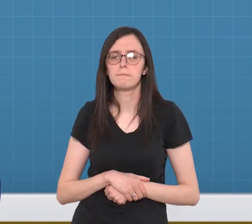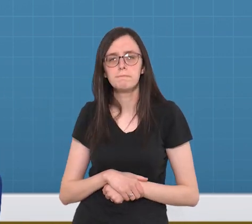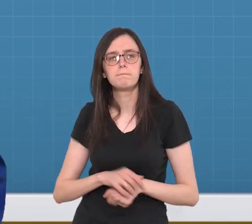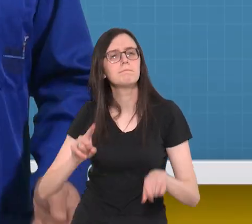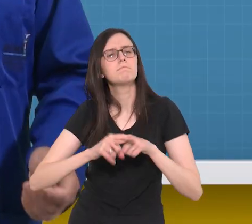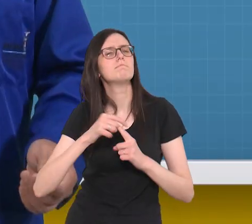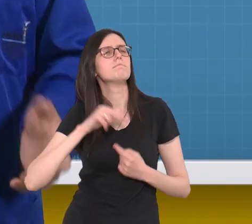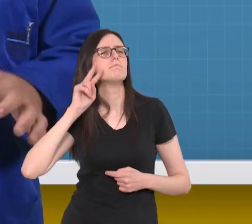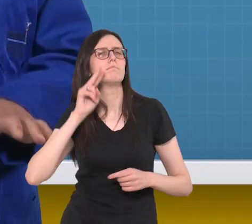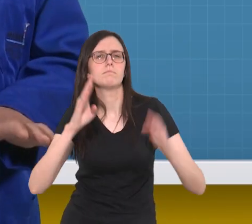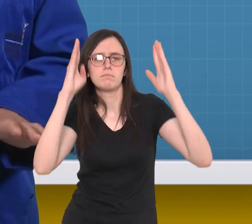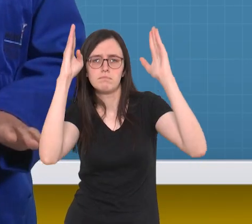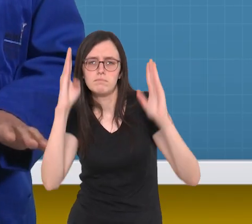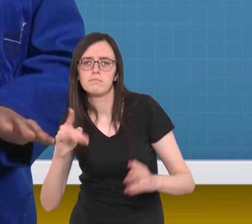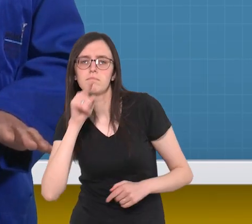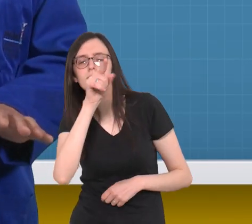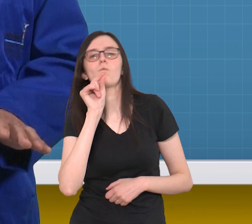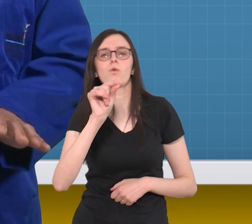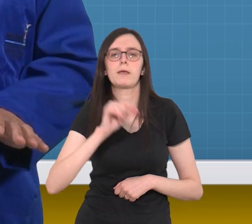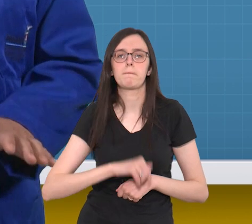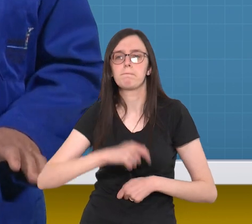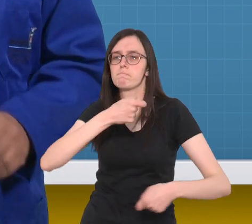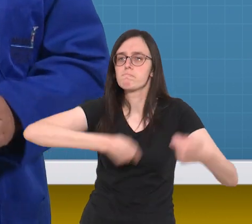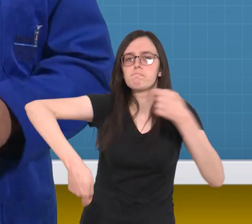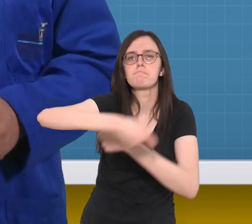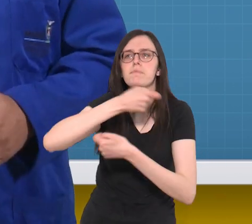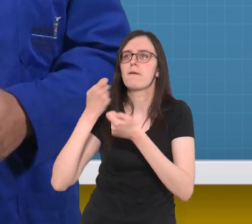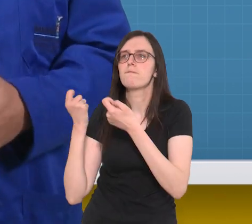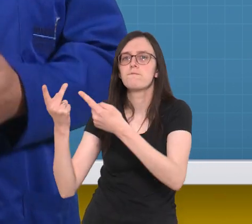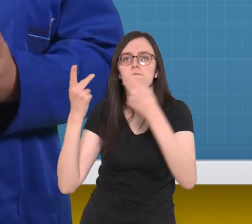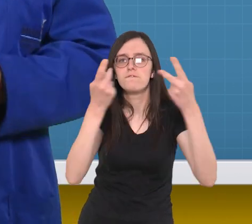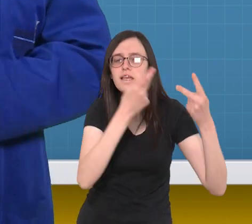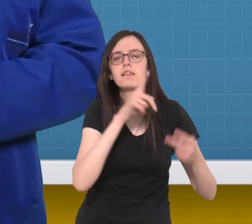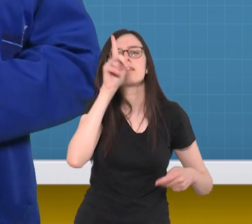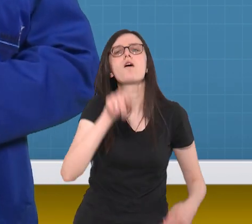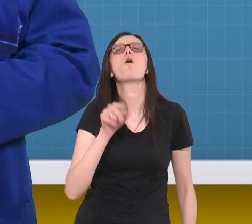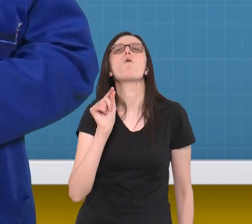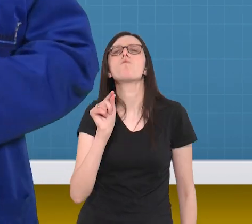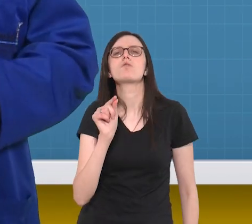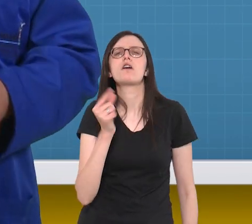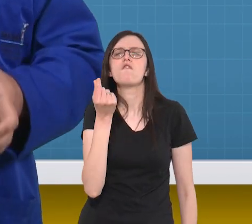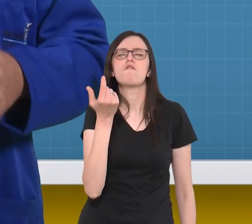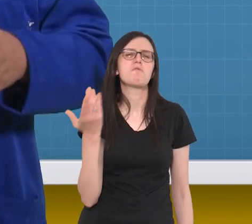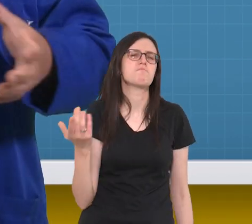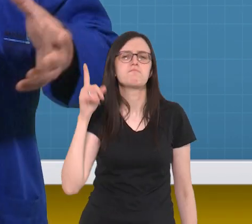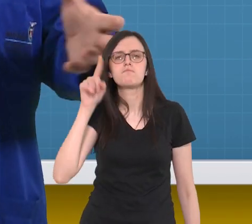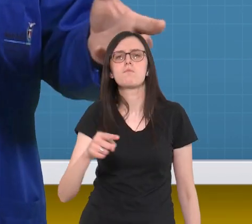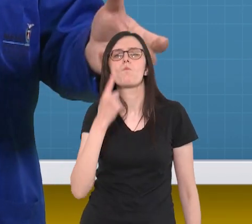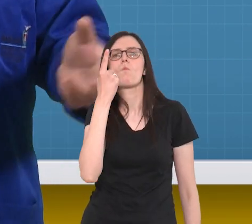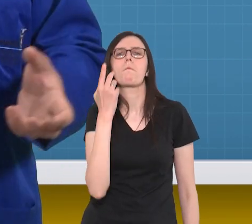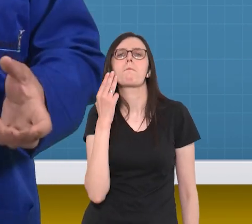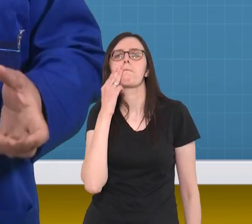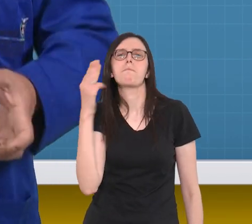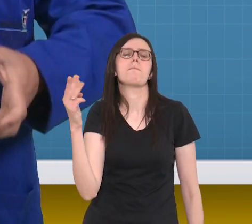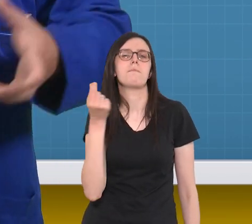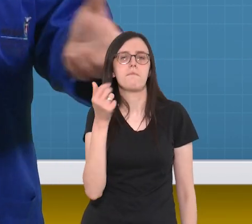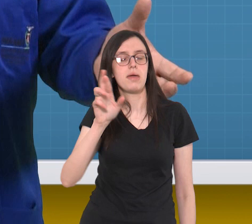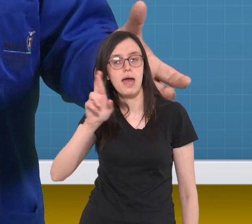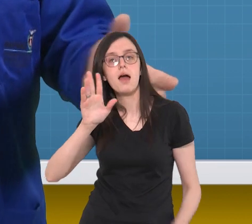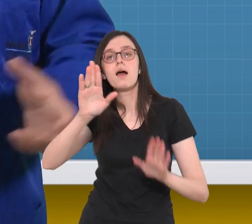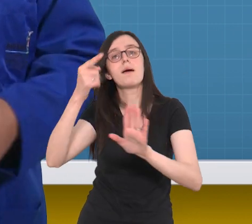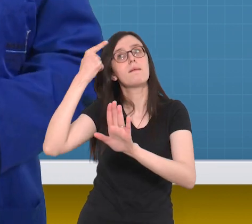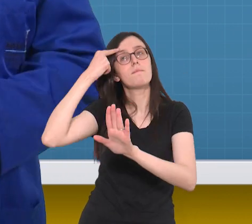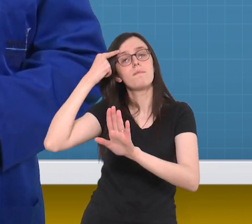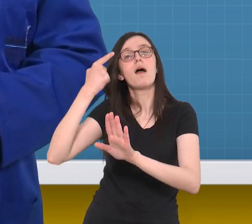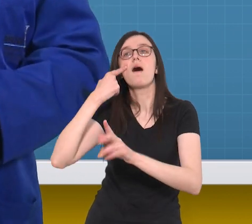um que pode. Supondo uma operação feita pela corretora de venda de ações, no valor assim, R$1